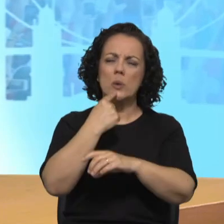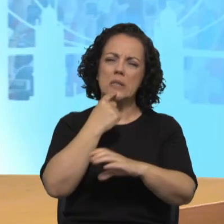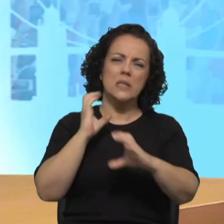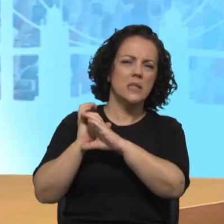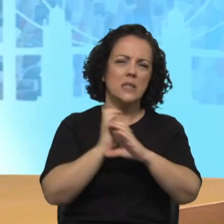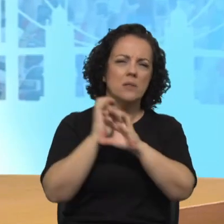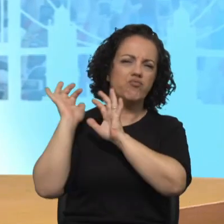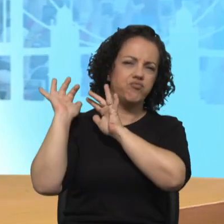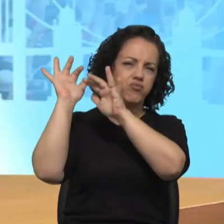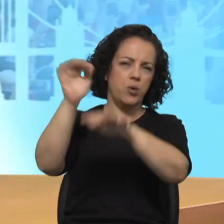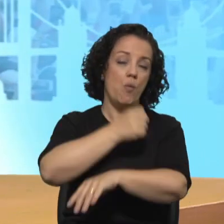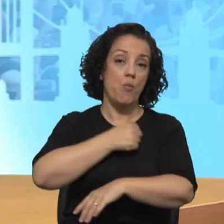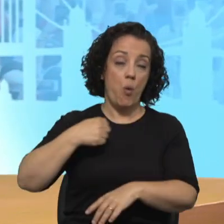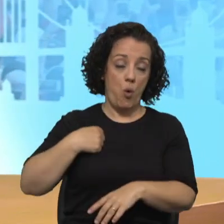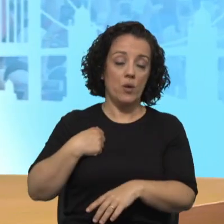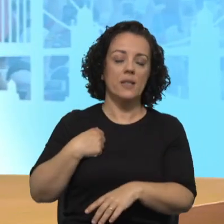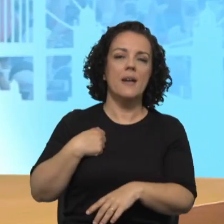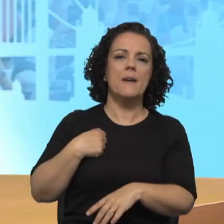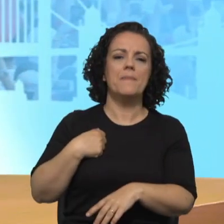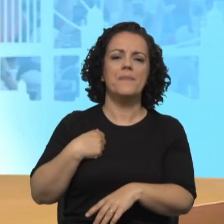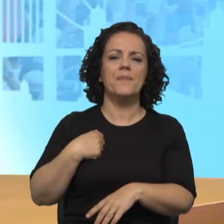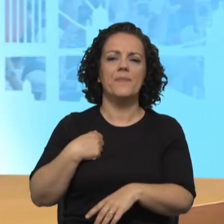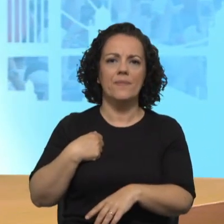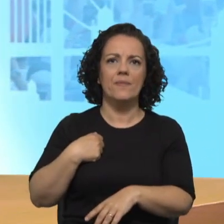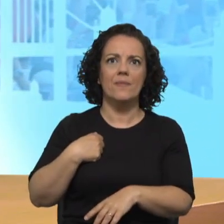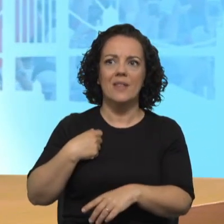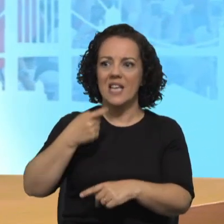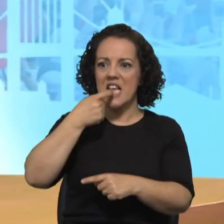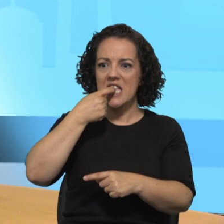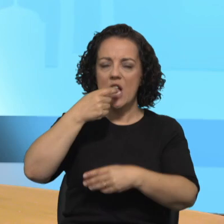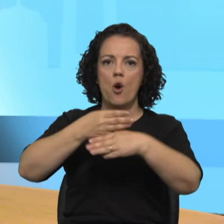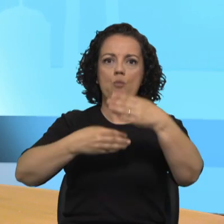para a Polónia, portanto, acabadinho de cair o muro, portanto,